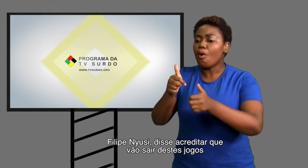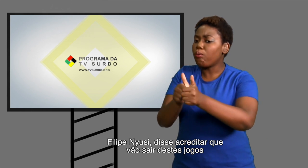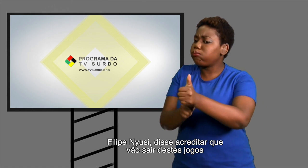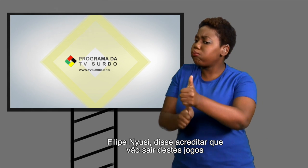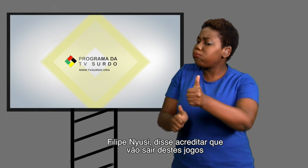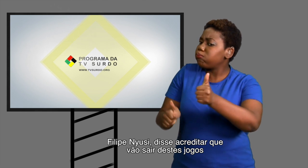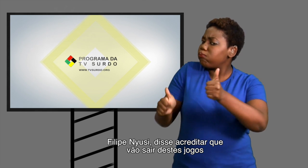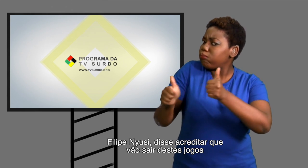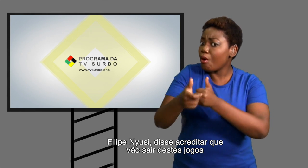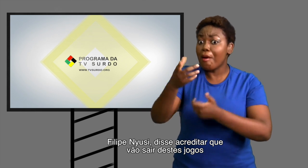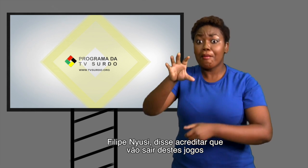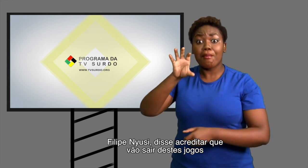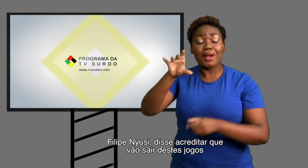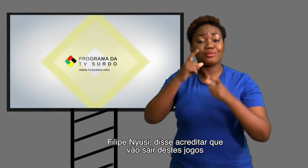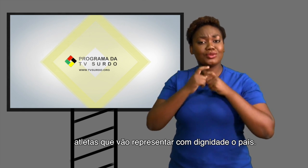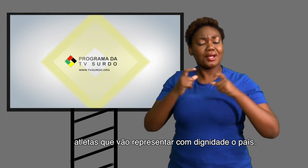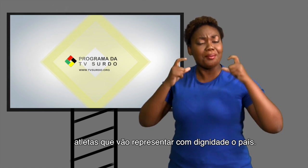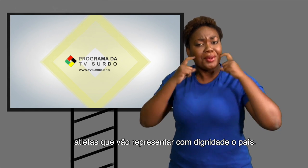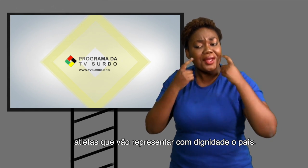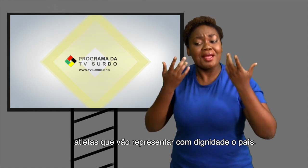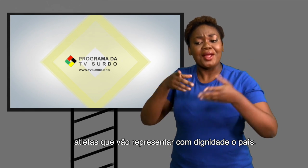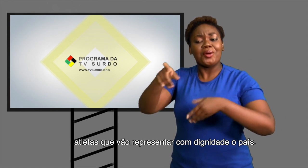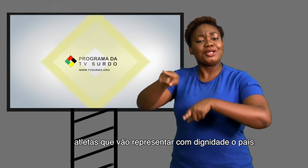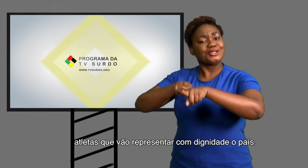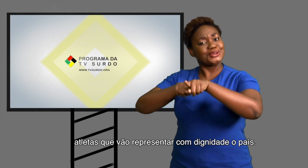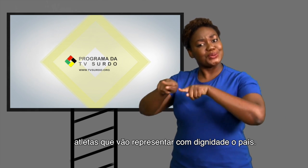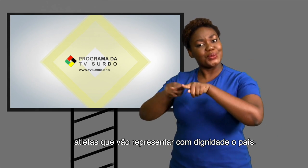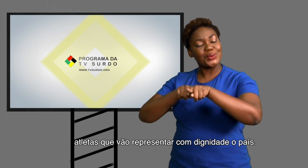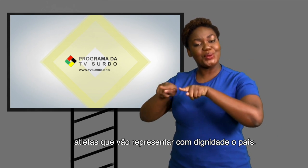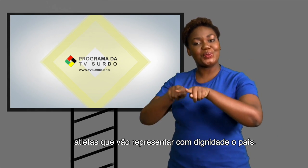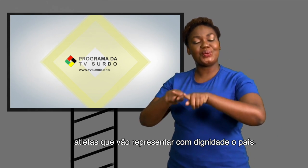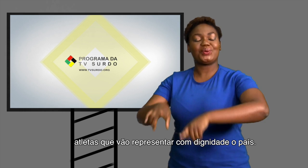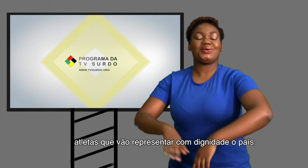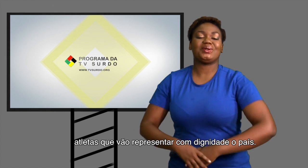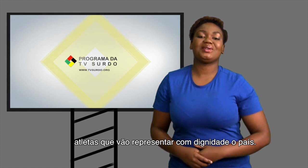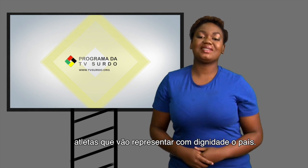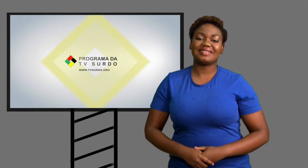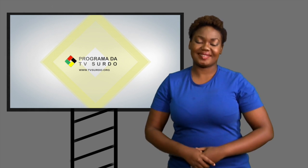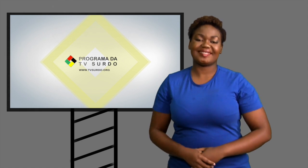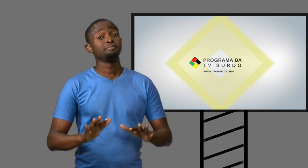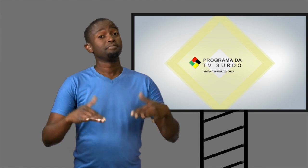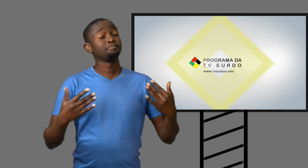destes jogos atletas que vão representar com dignidade o país.